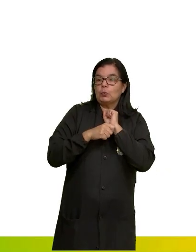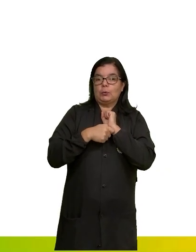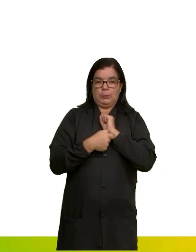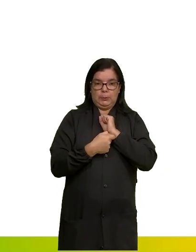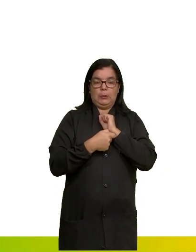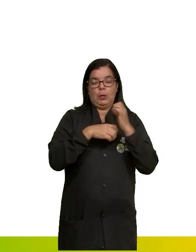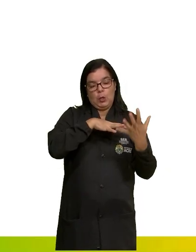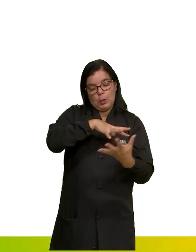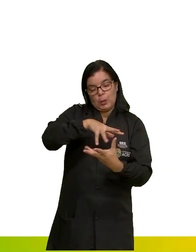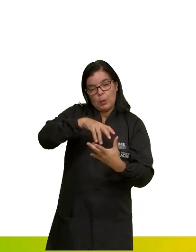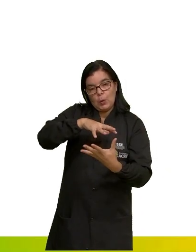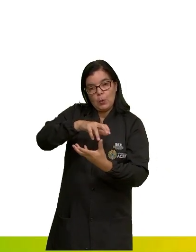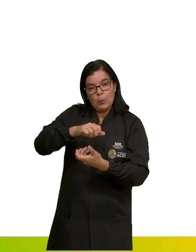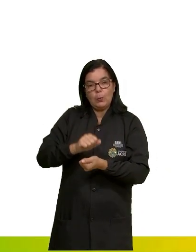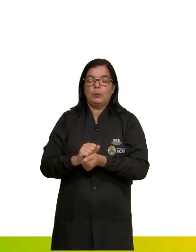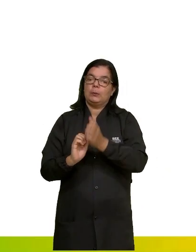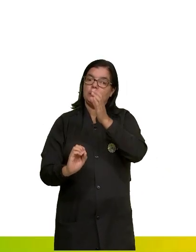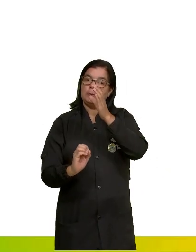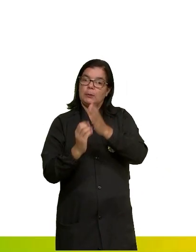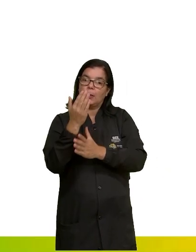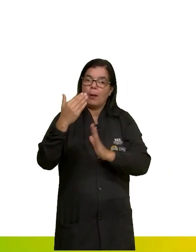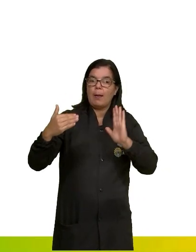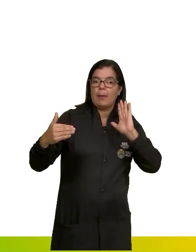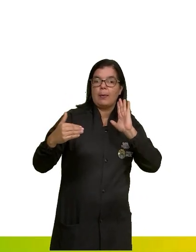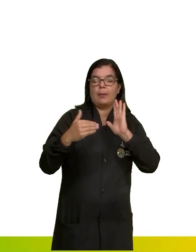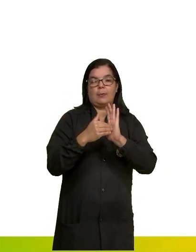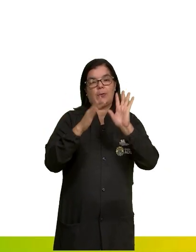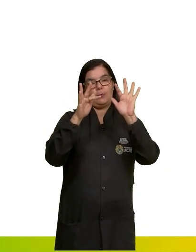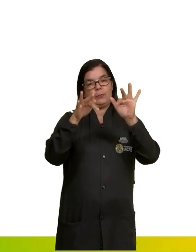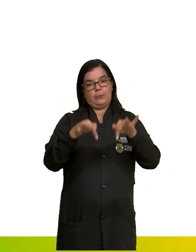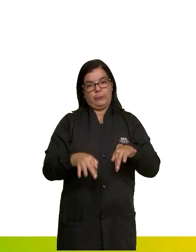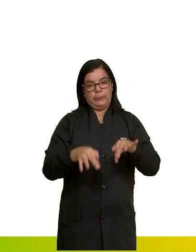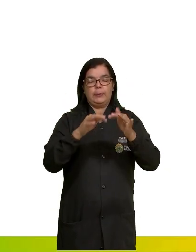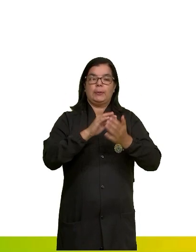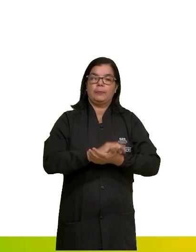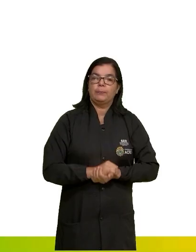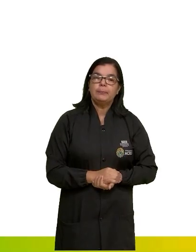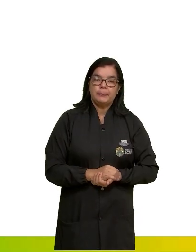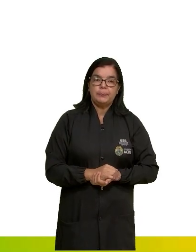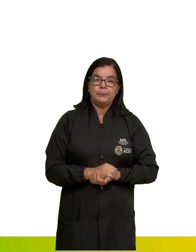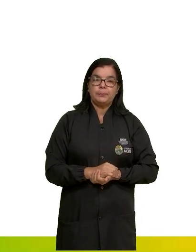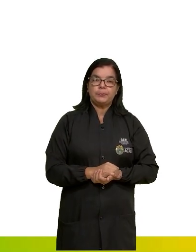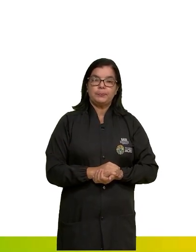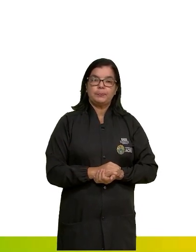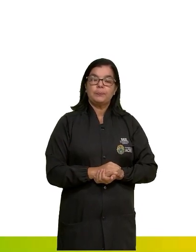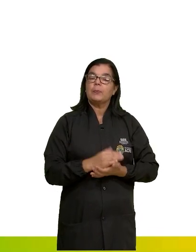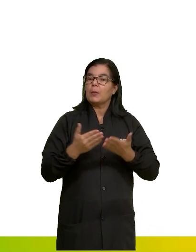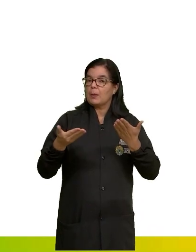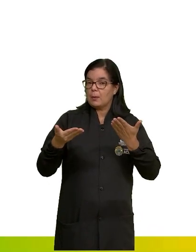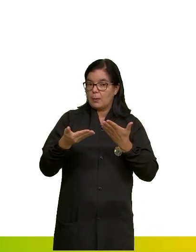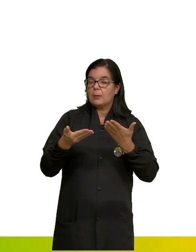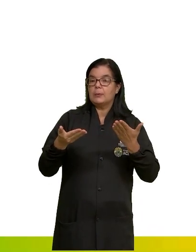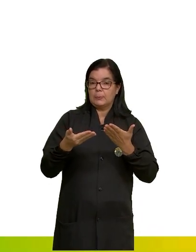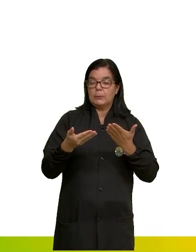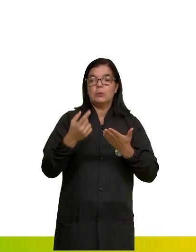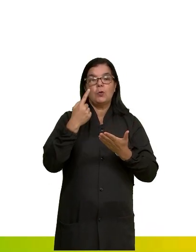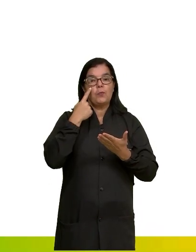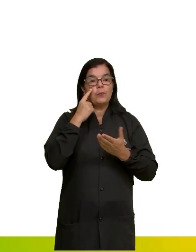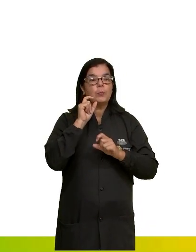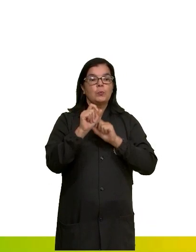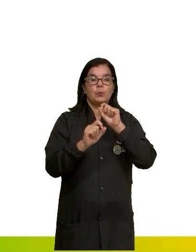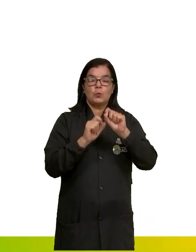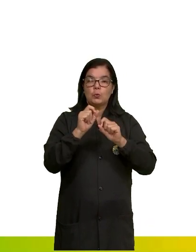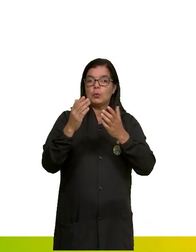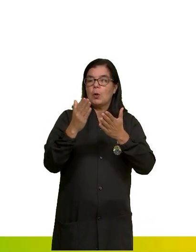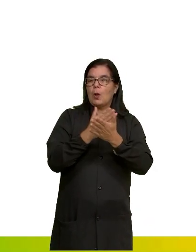universo, desde suas origens até o seu destino final. Então, agora, nós vamos tratar